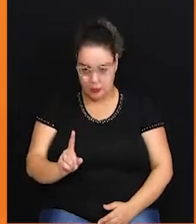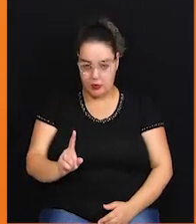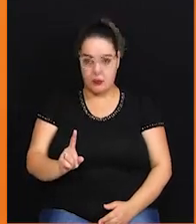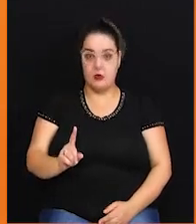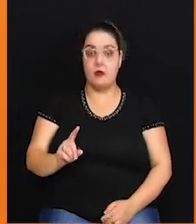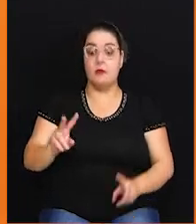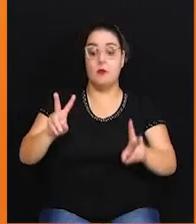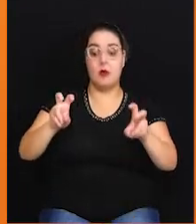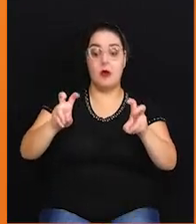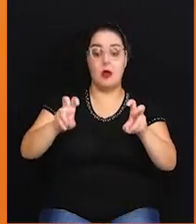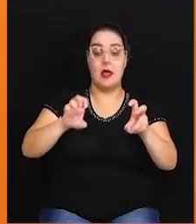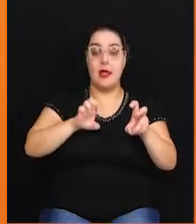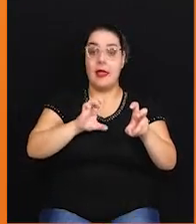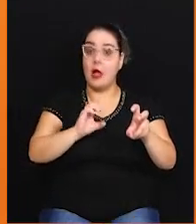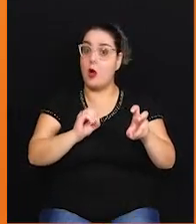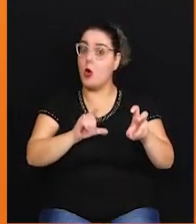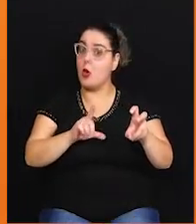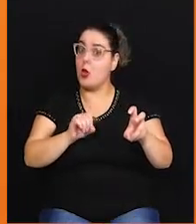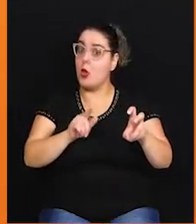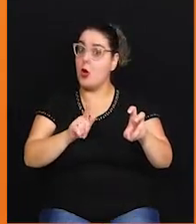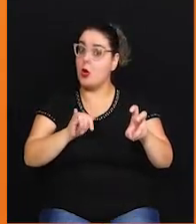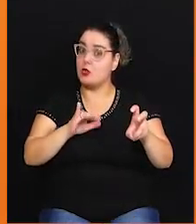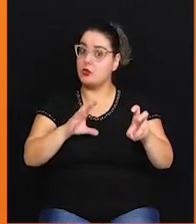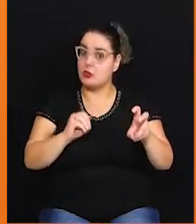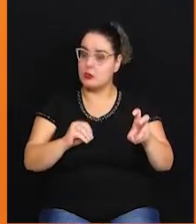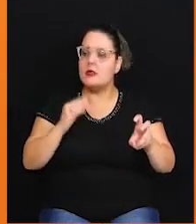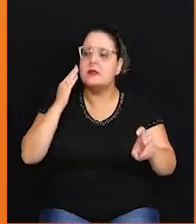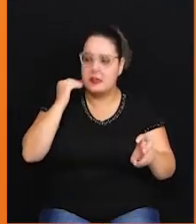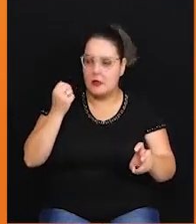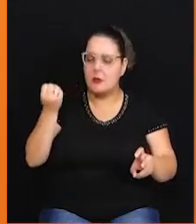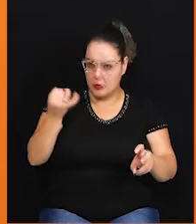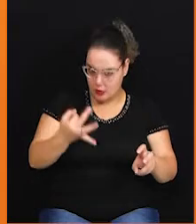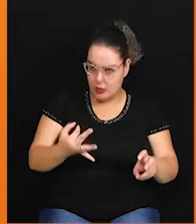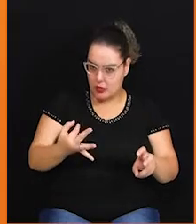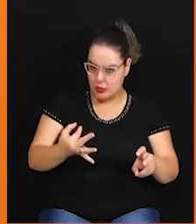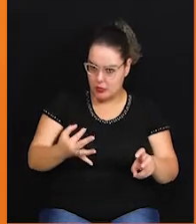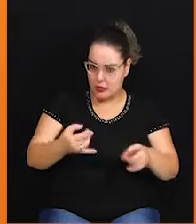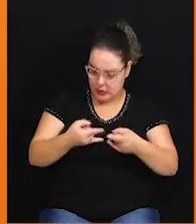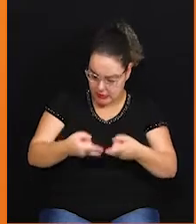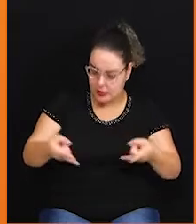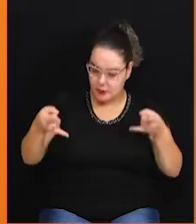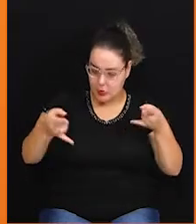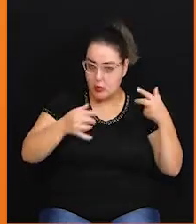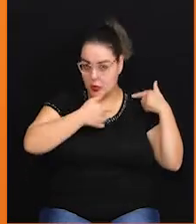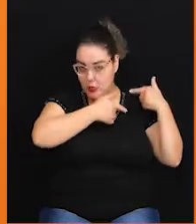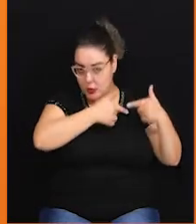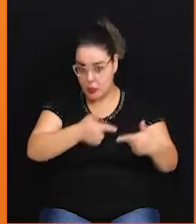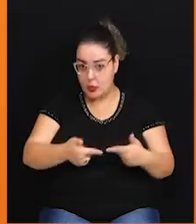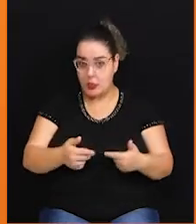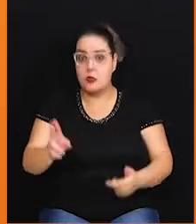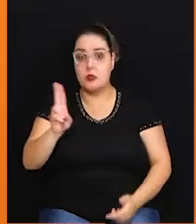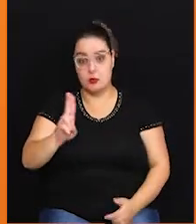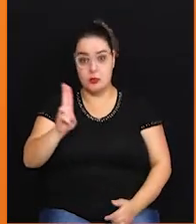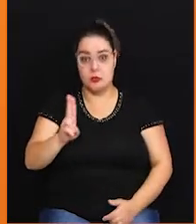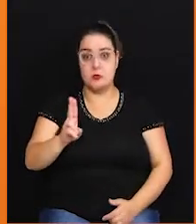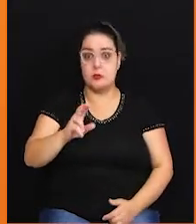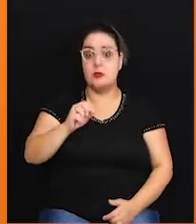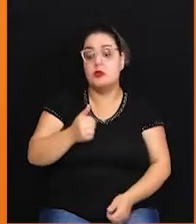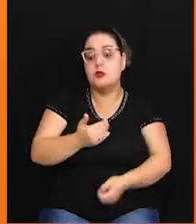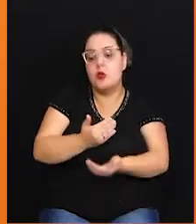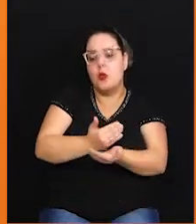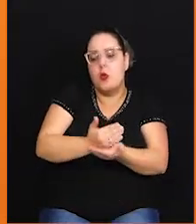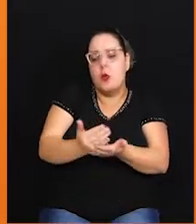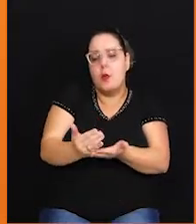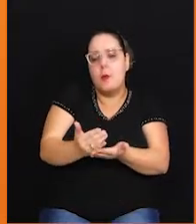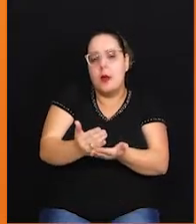pegada ecológica. Sabe quantos desses aqui, desse absorvente tradicional, nós mulheres usamos desde a nossa puberdade